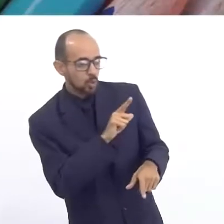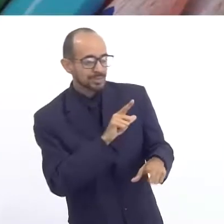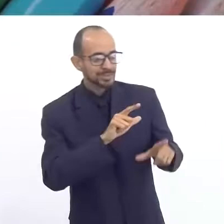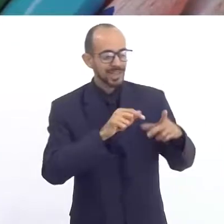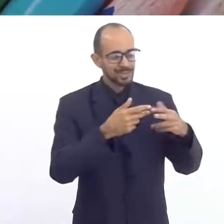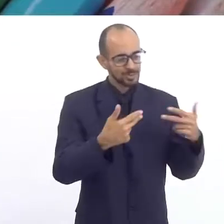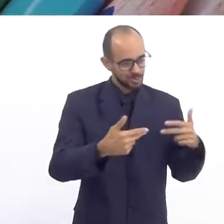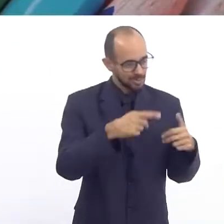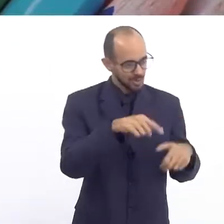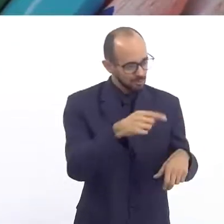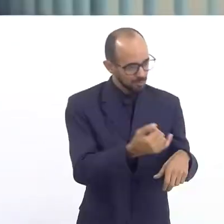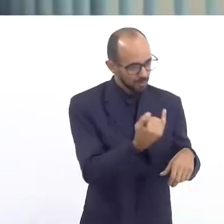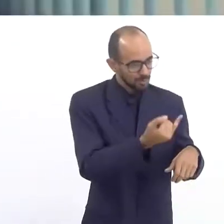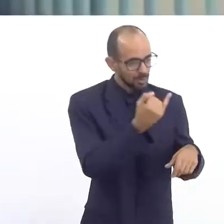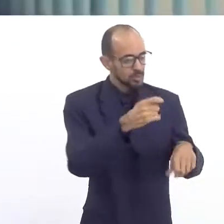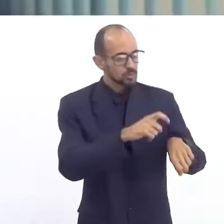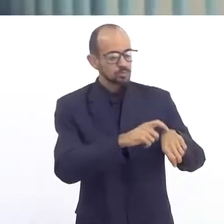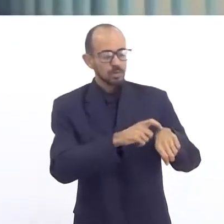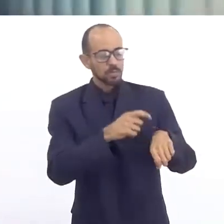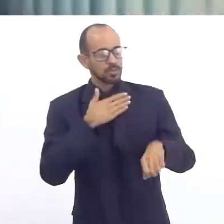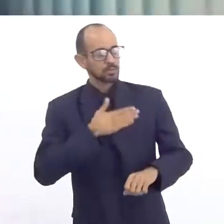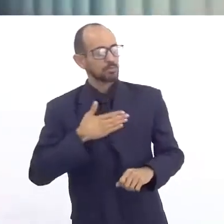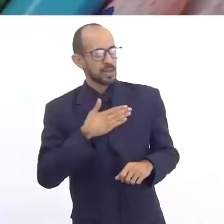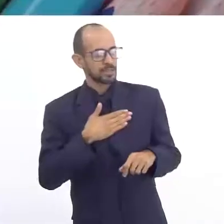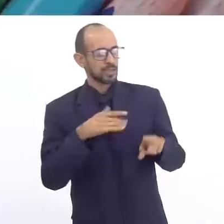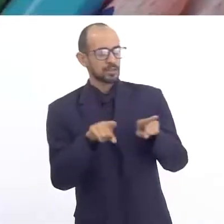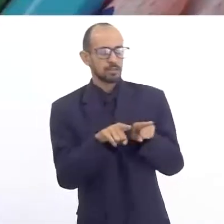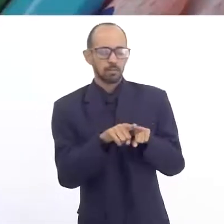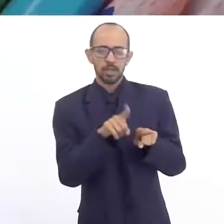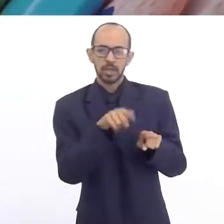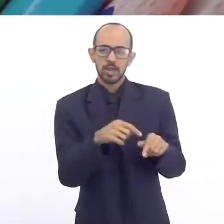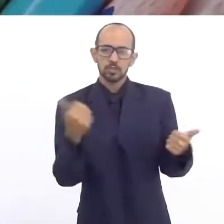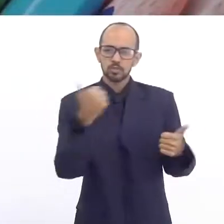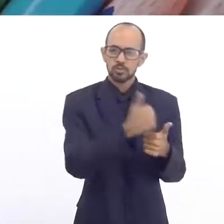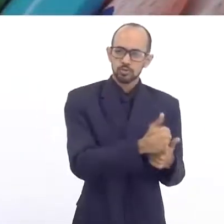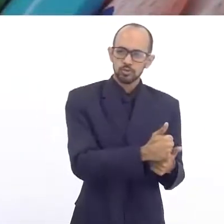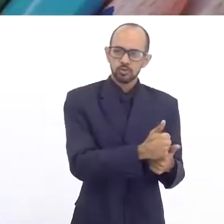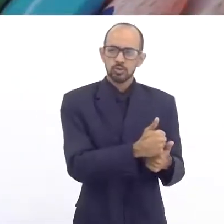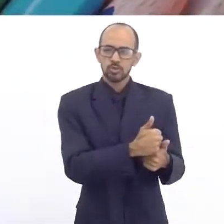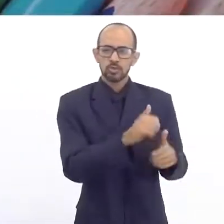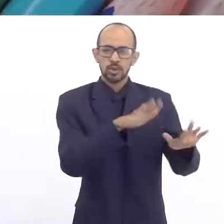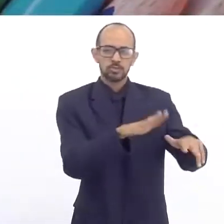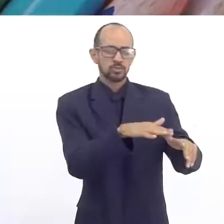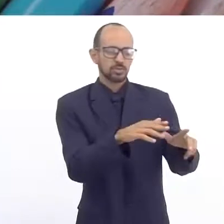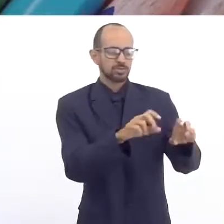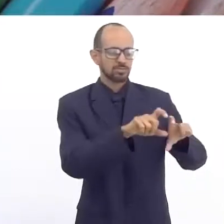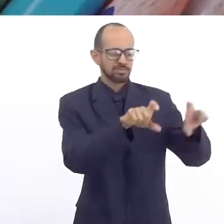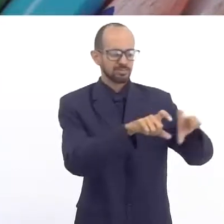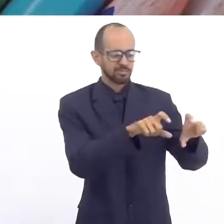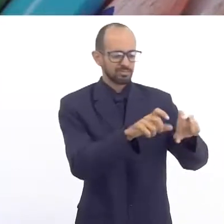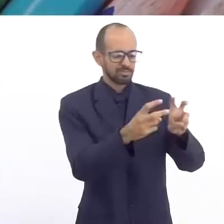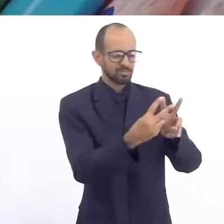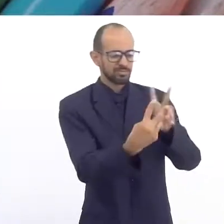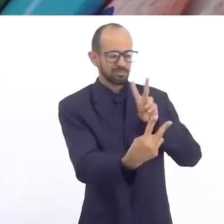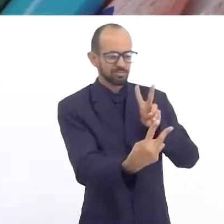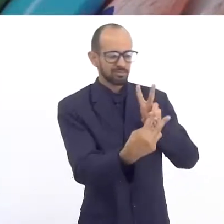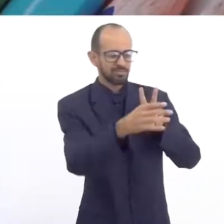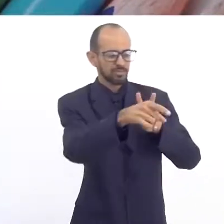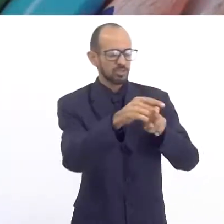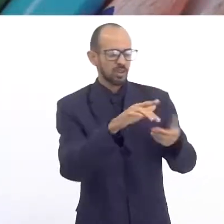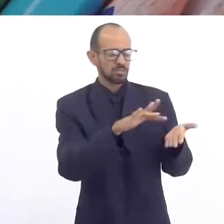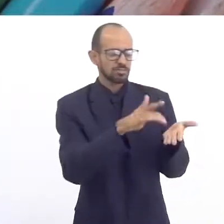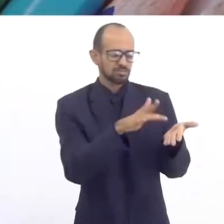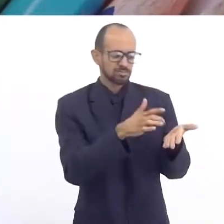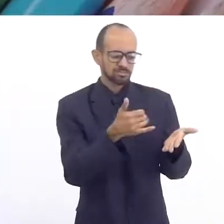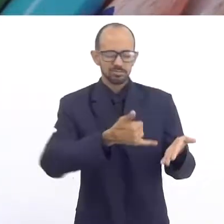conquista é importante. Exatamente. E os momentos de prazer também, que muitas vezes são substituídos pelo ambiente virtual, pelos tablets,